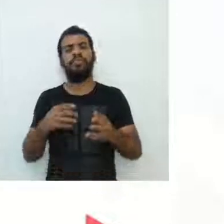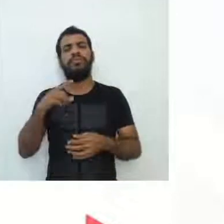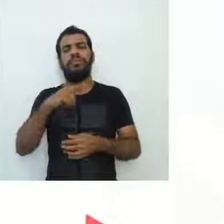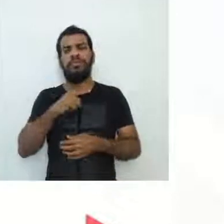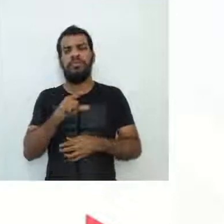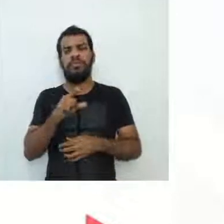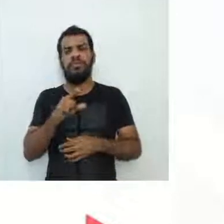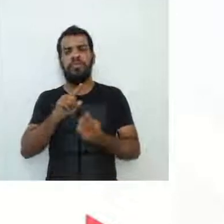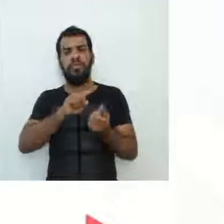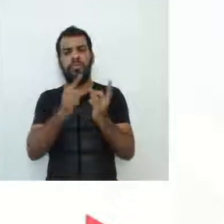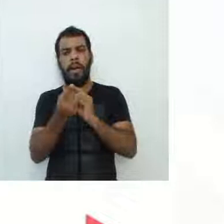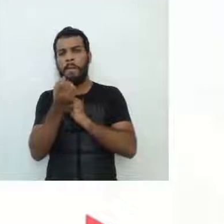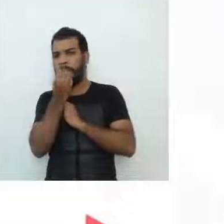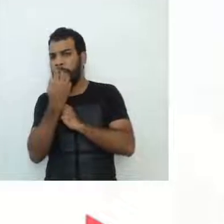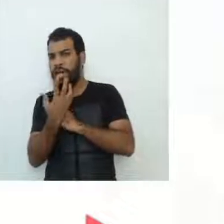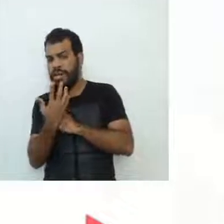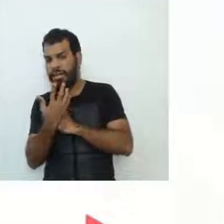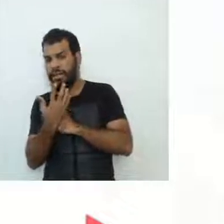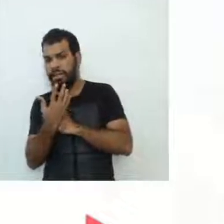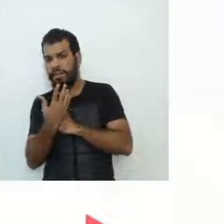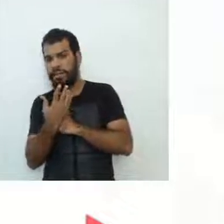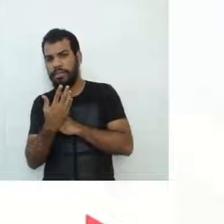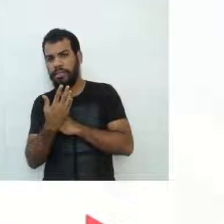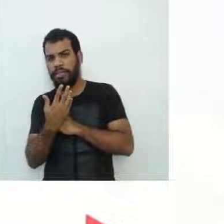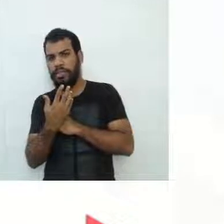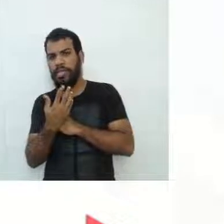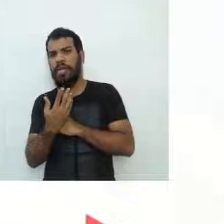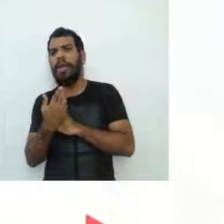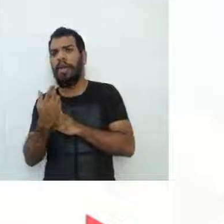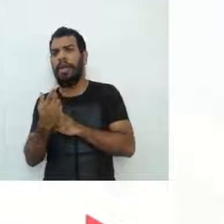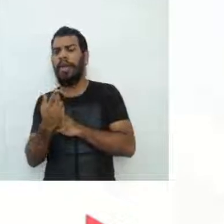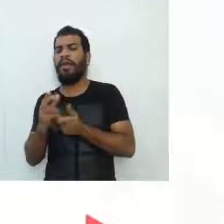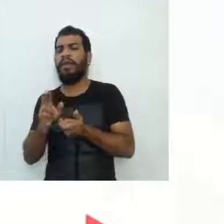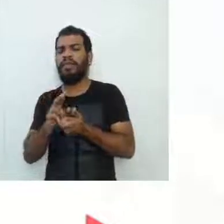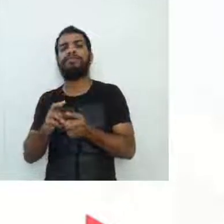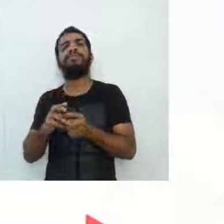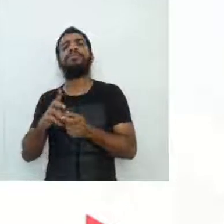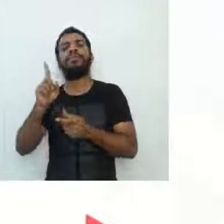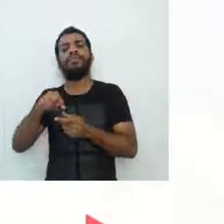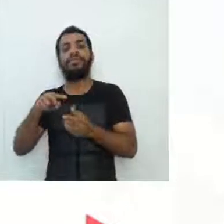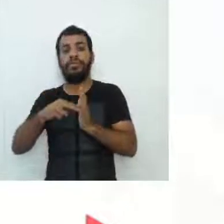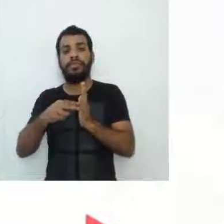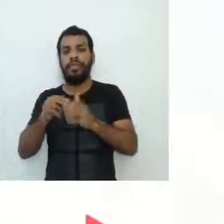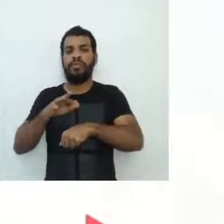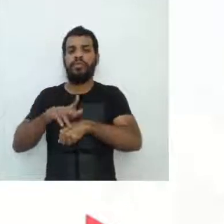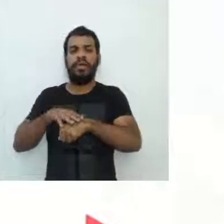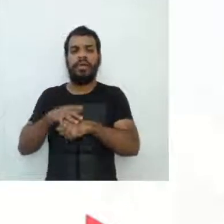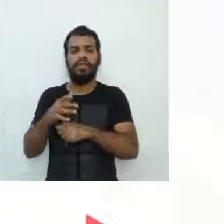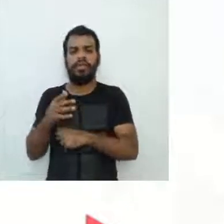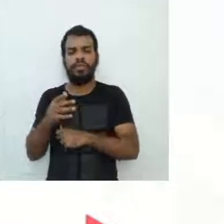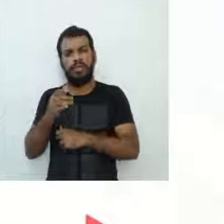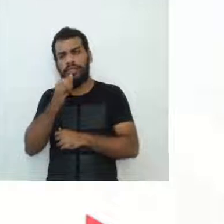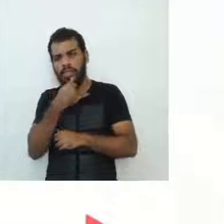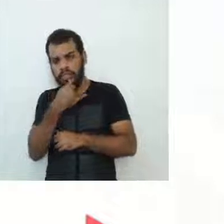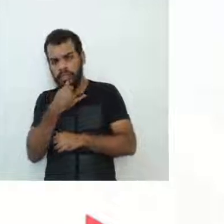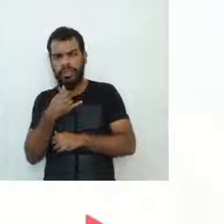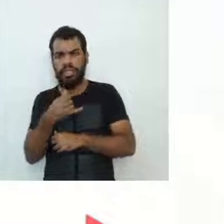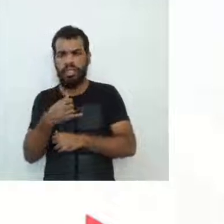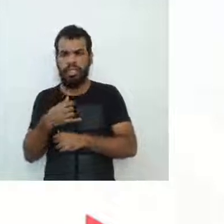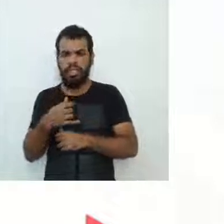de bem, e ele também pode ser um substantivo, com um sentido de doença, de tristeza, de